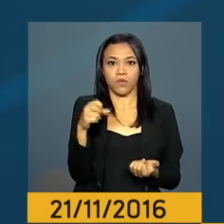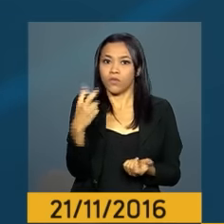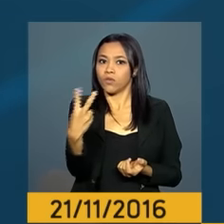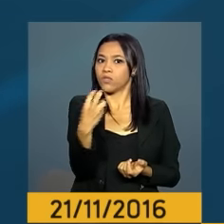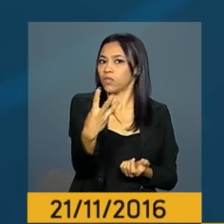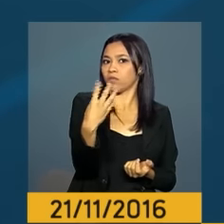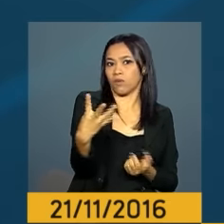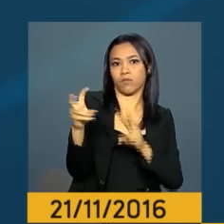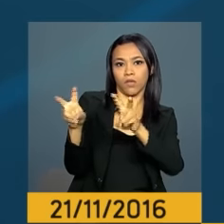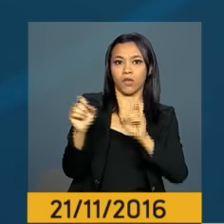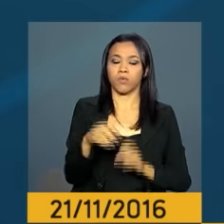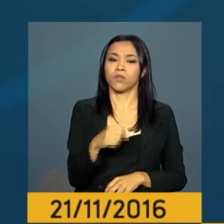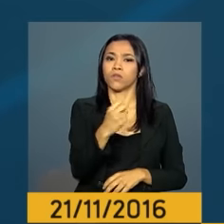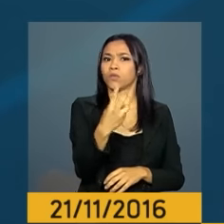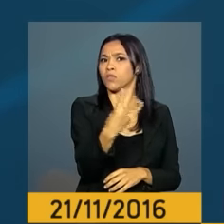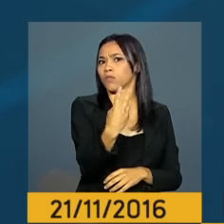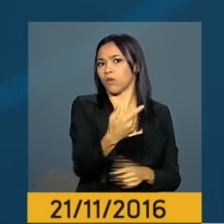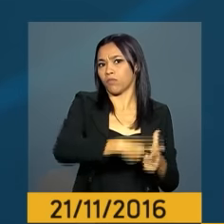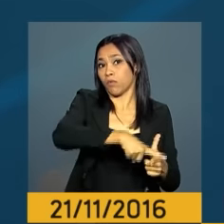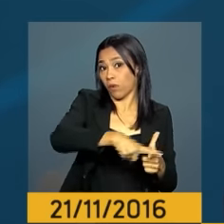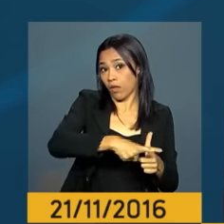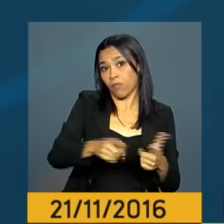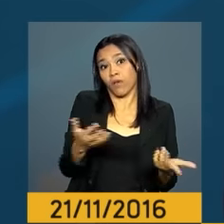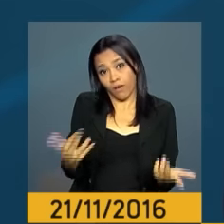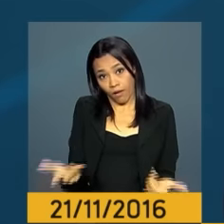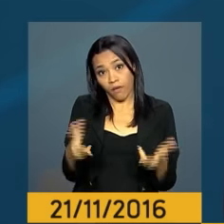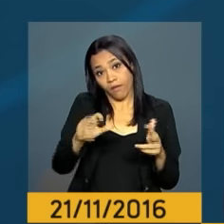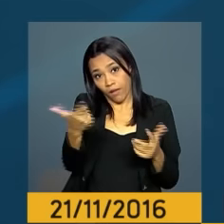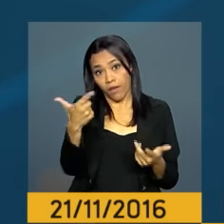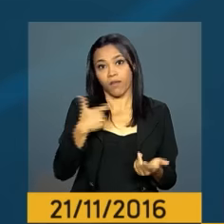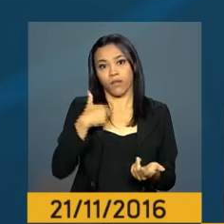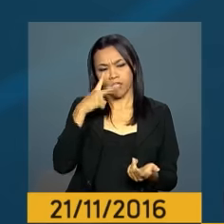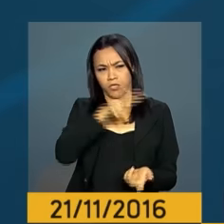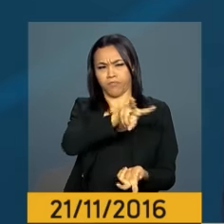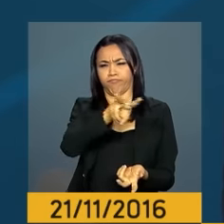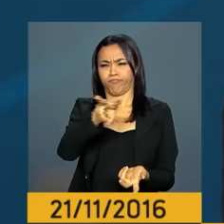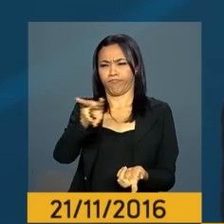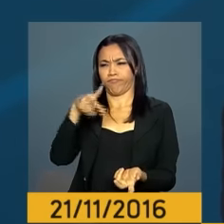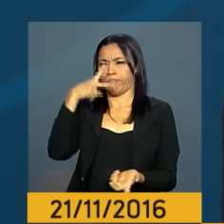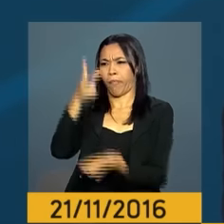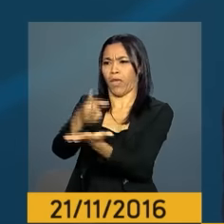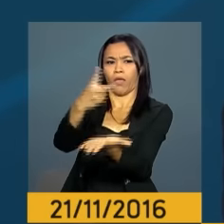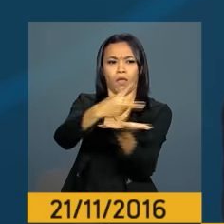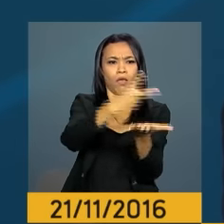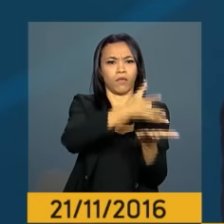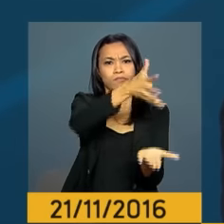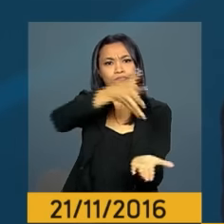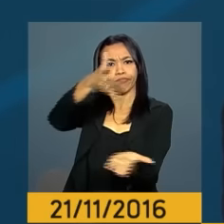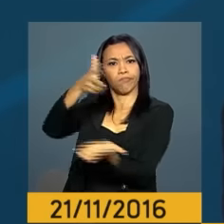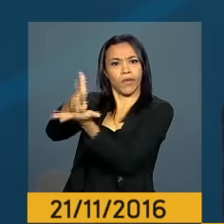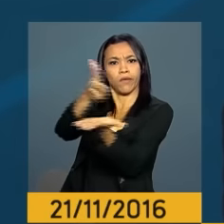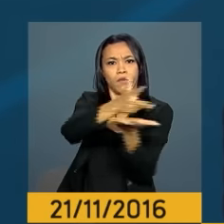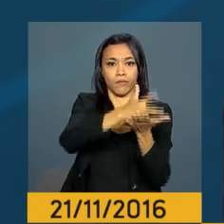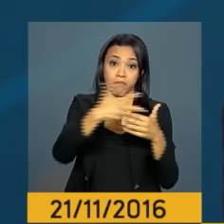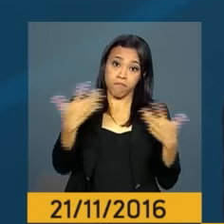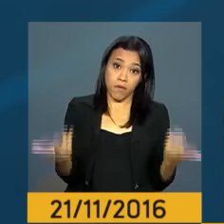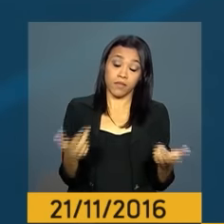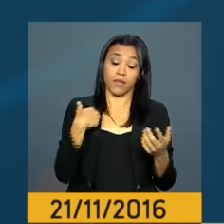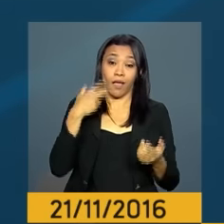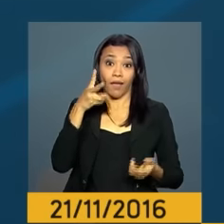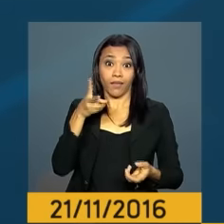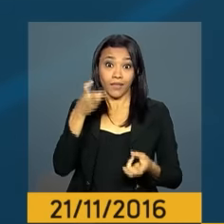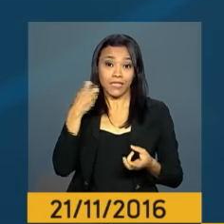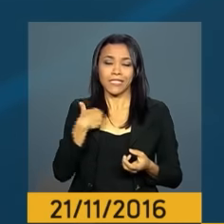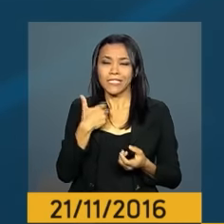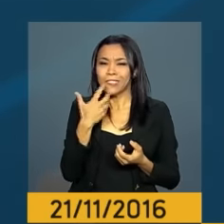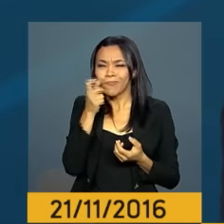dois, três, quatro problemas, é claro que a repetição se verificaria. Então, digo eu, interessante se pudéssemos ouvir